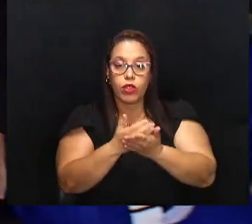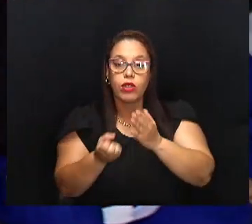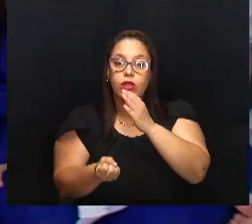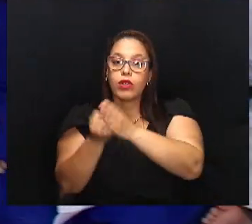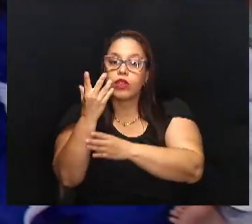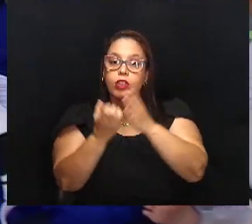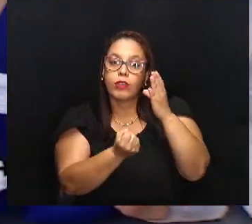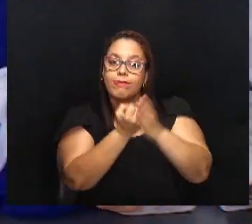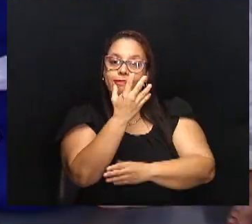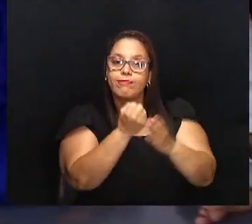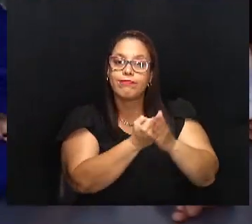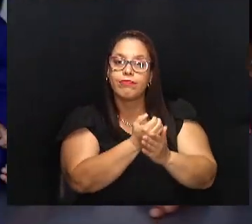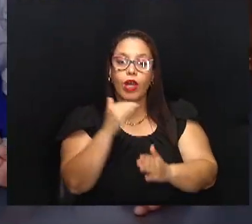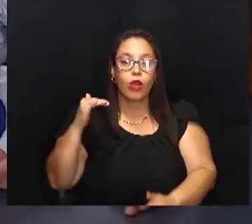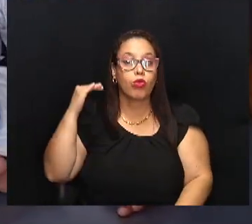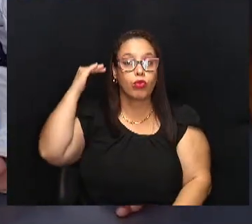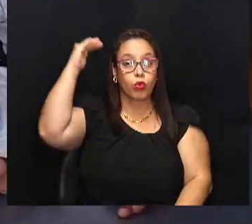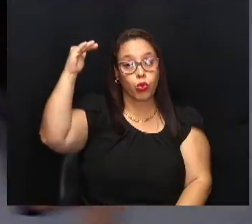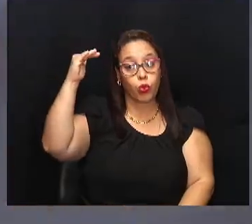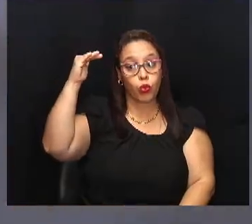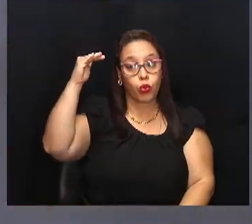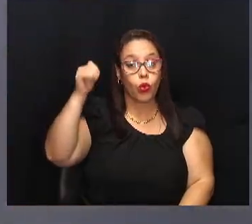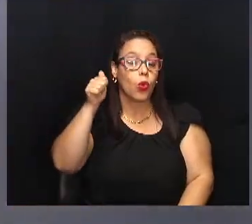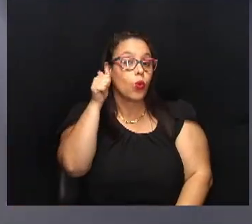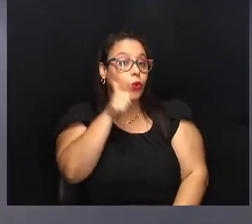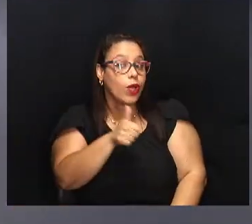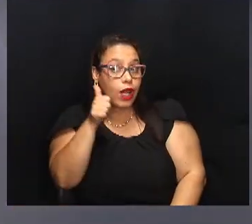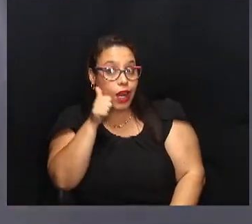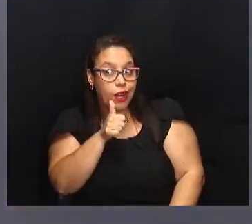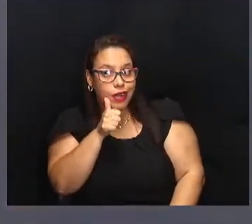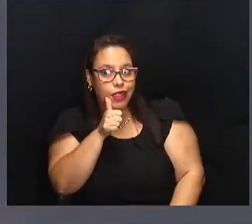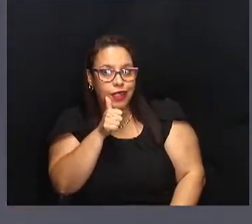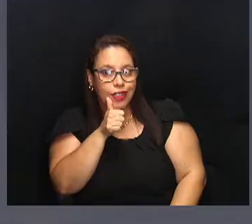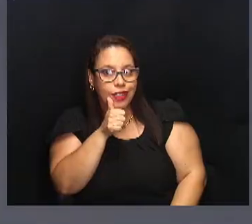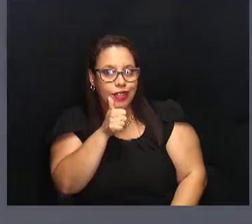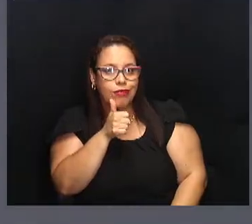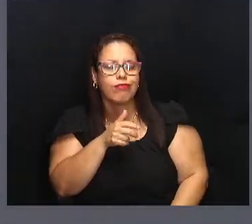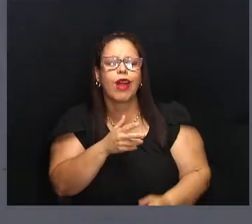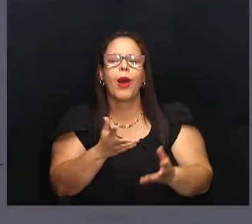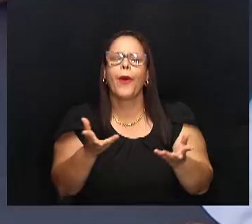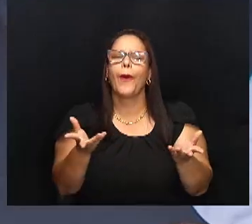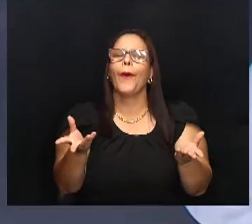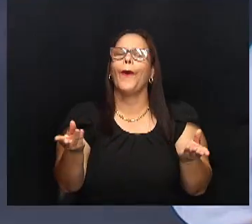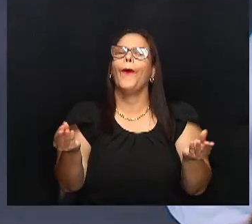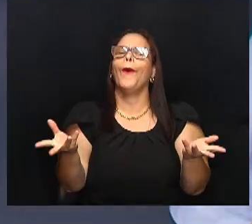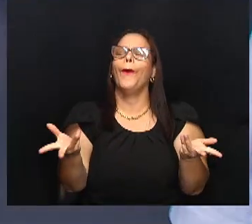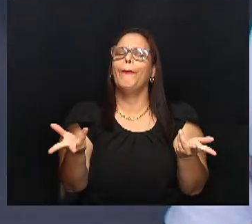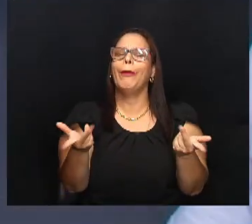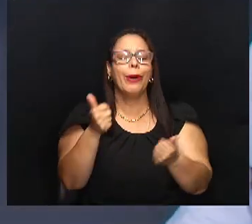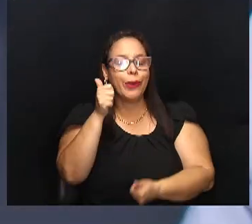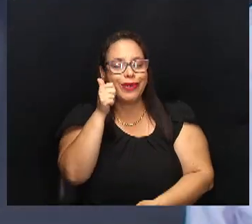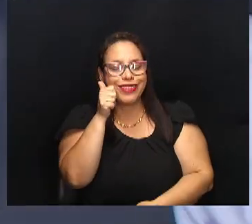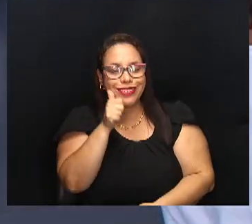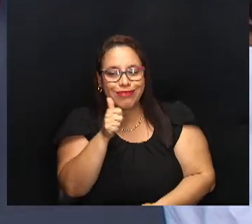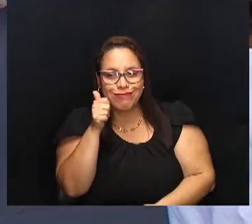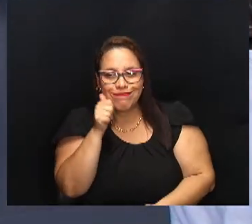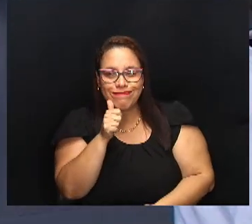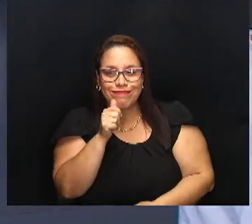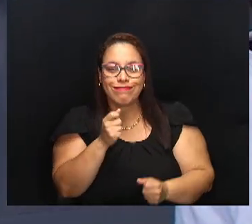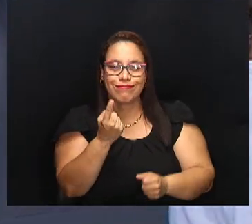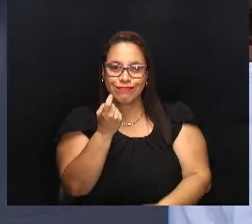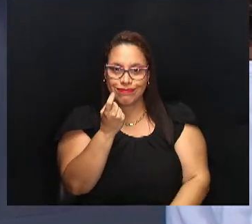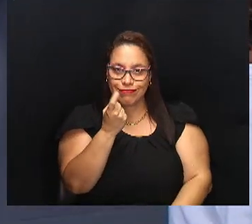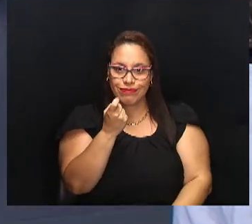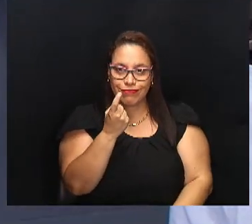pessoas maiores, começou também a aparecer mulheres, né? E nós temos muitas oportunidades ainda para colocar em prática. E uma delas era